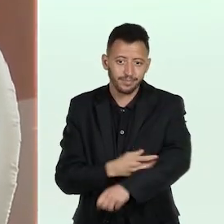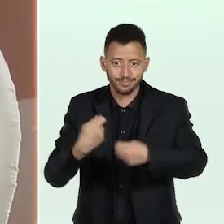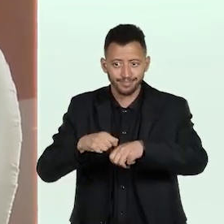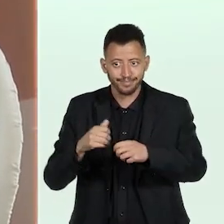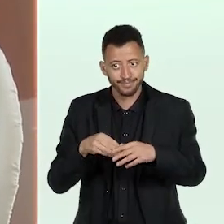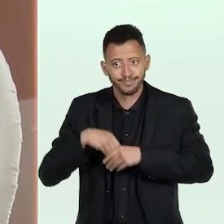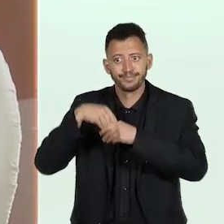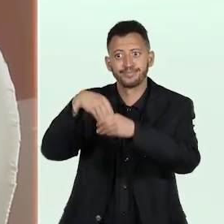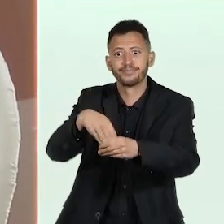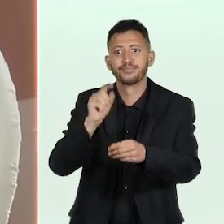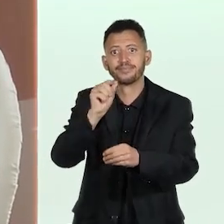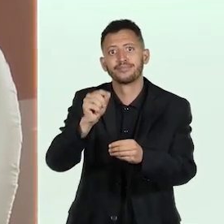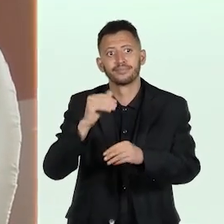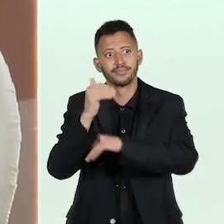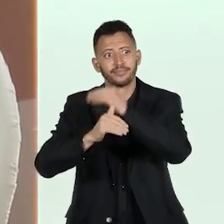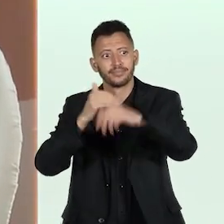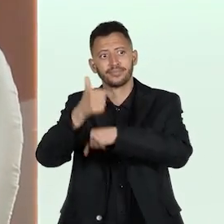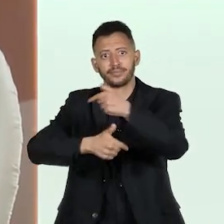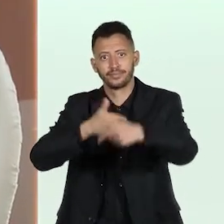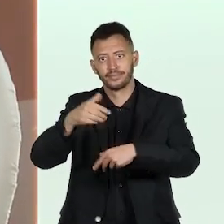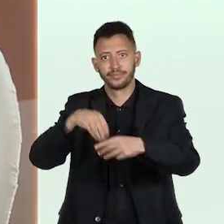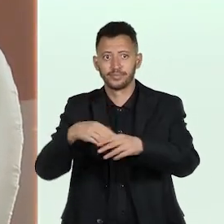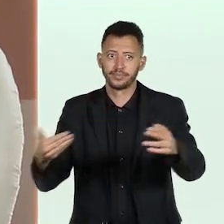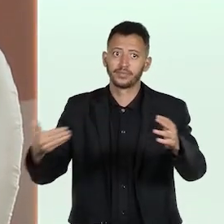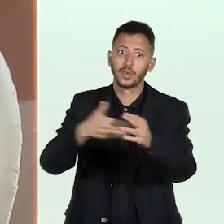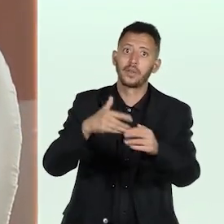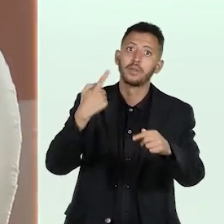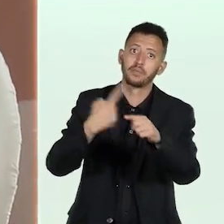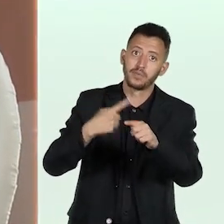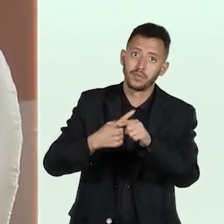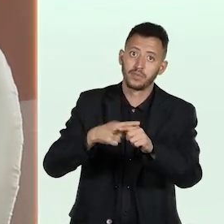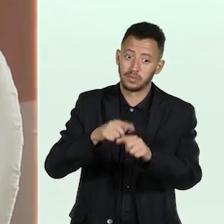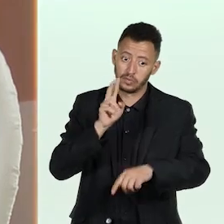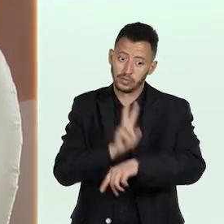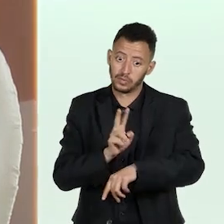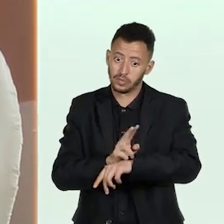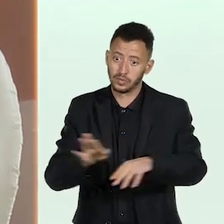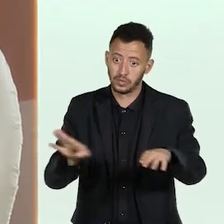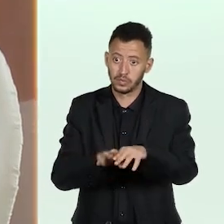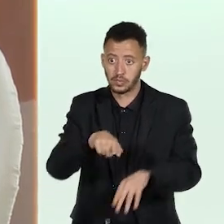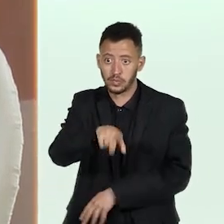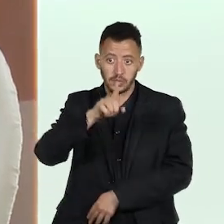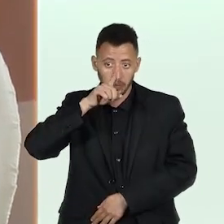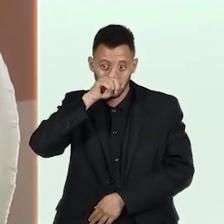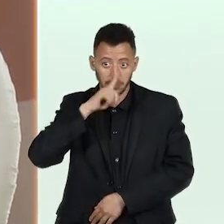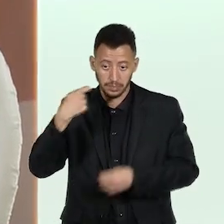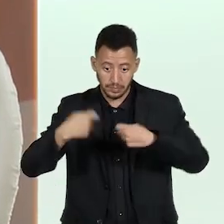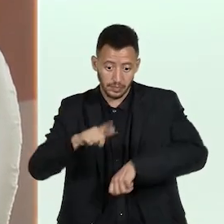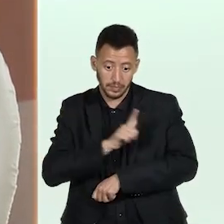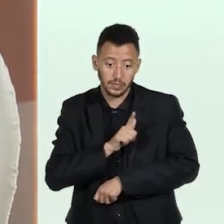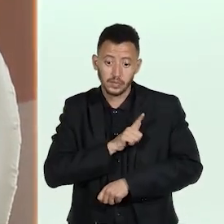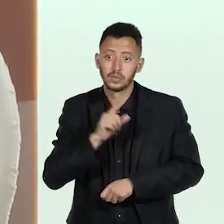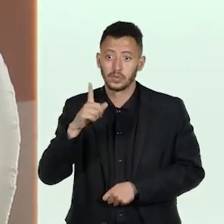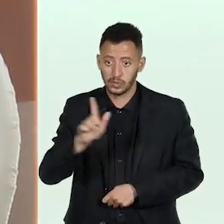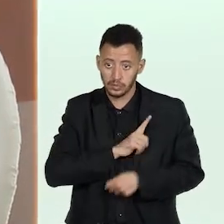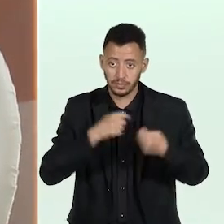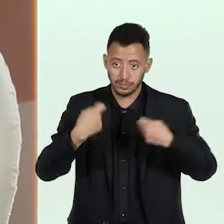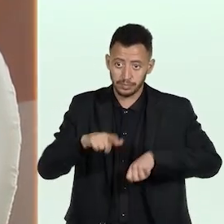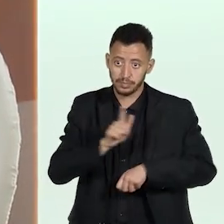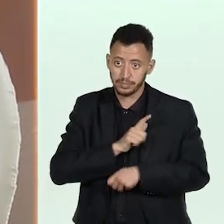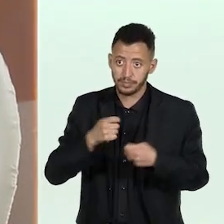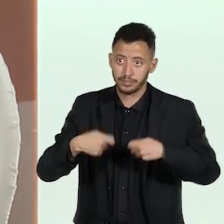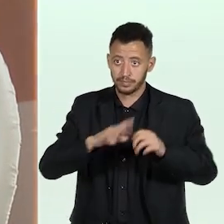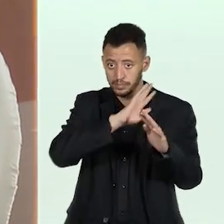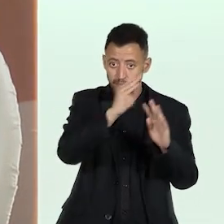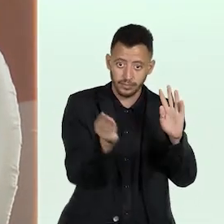e treinamentos que devem ser seguidos para o desenvolvimento dessas atividades. Até porque a previsibilidade do risco, ela tem que